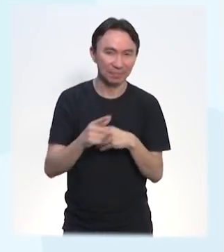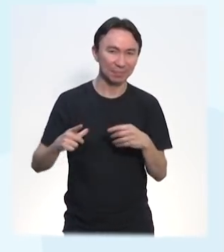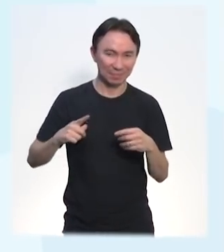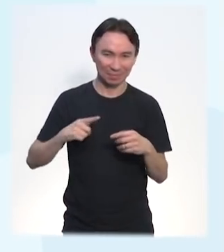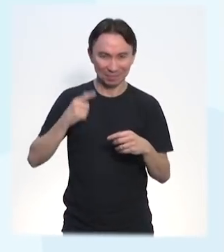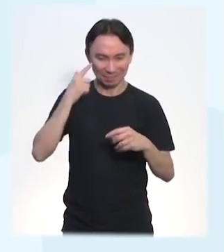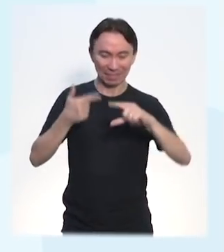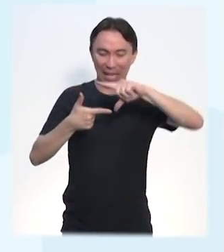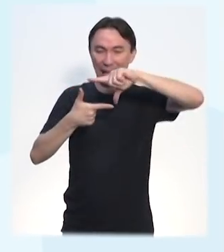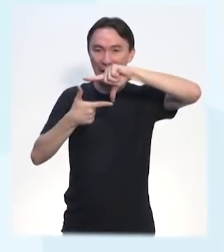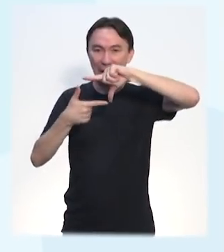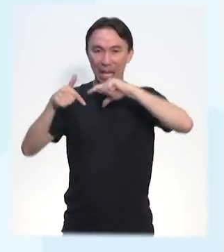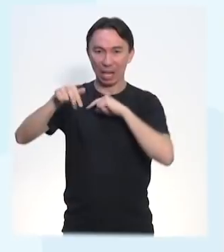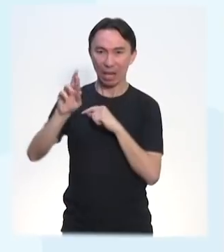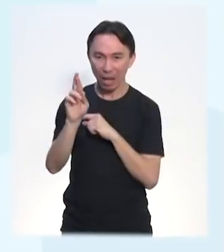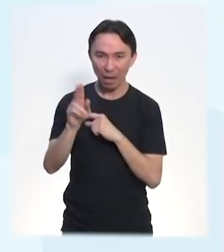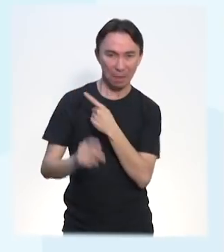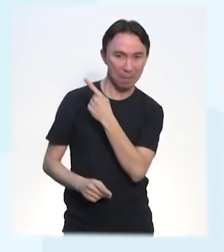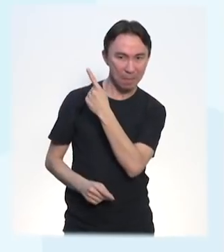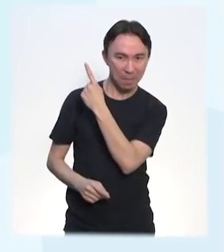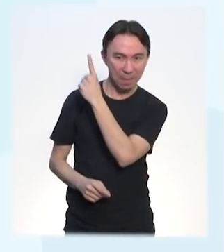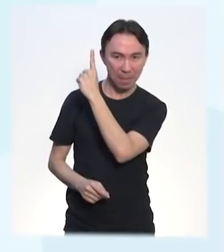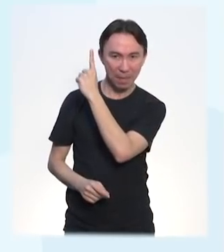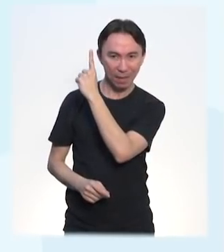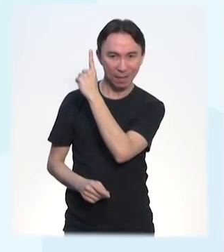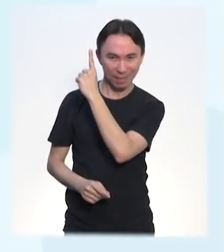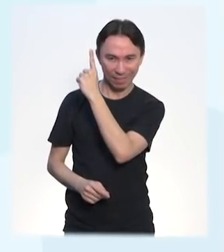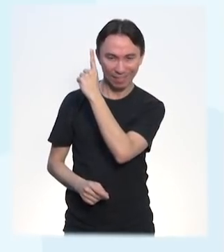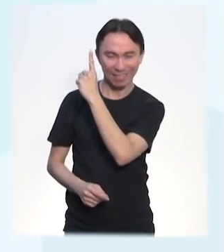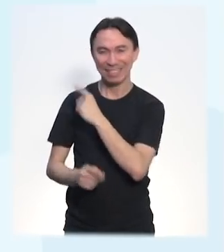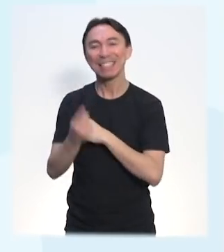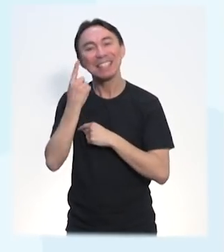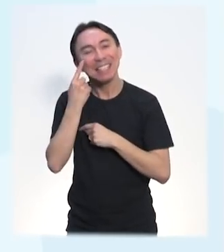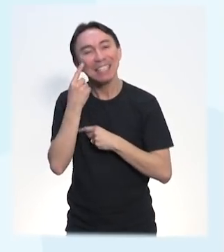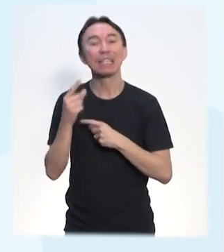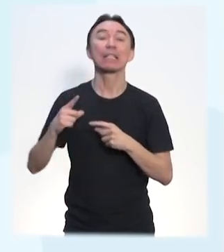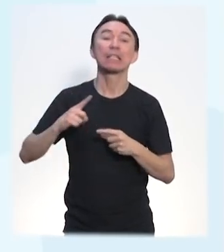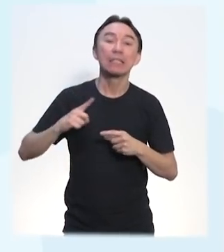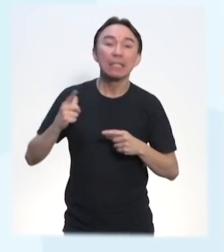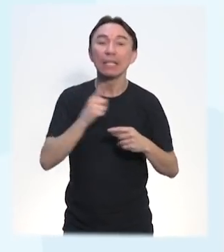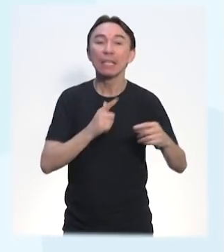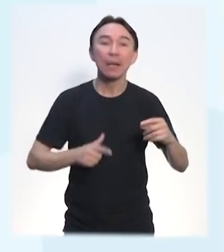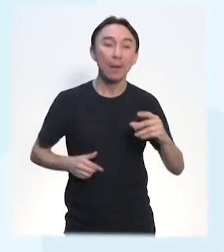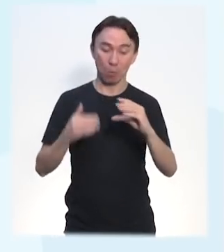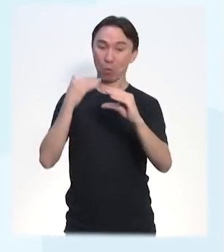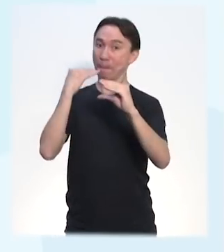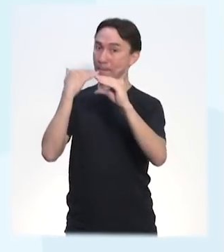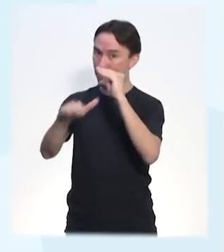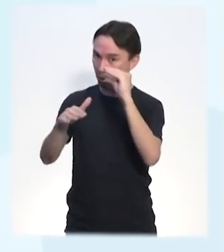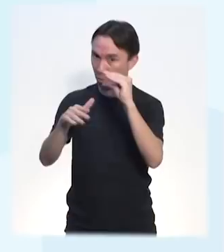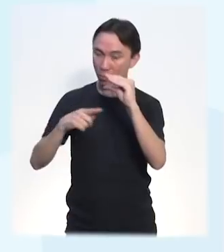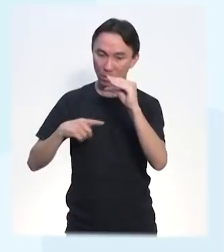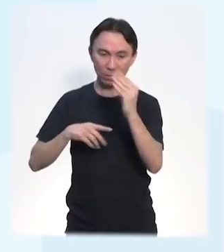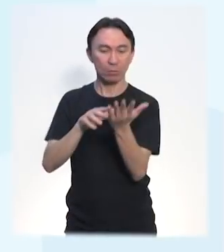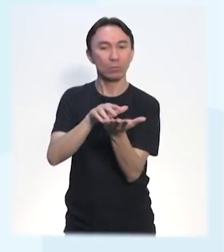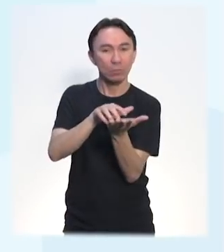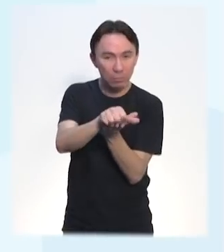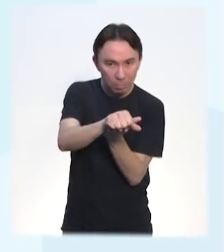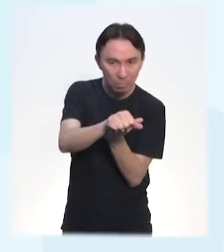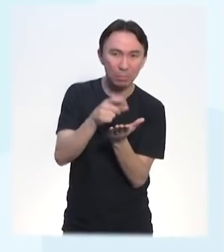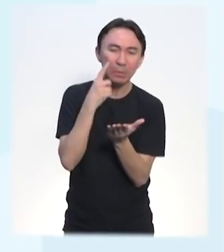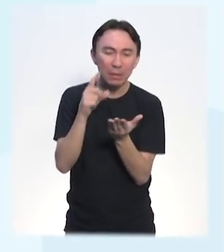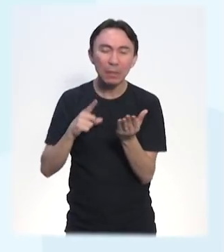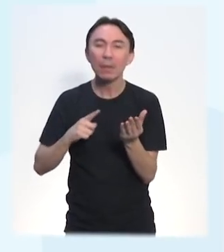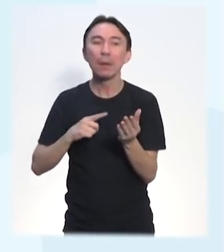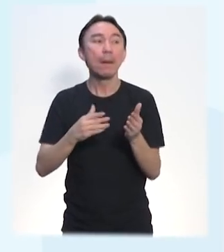que vocês estão vendo aí nessa inscrição, vocês vão ter lá um e-mail para cadastrar. Esse e-mail solicita o